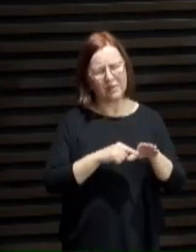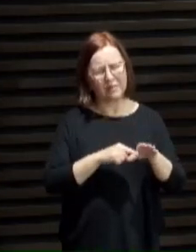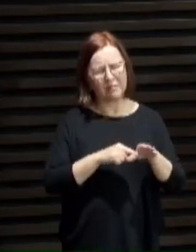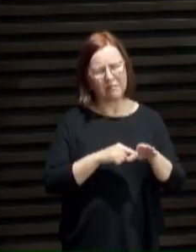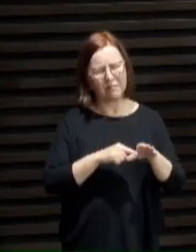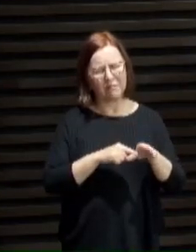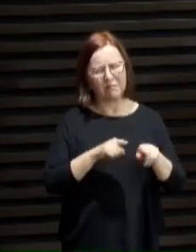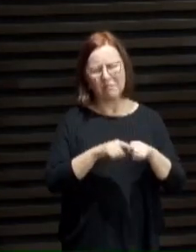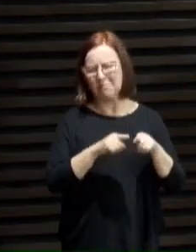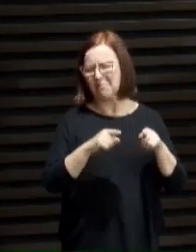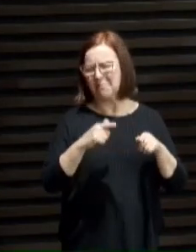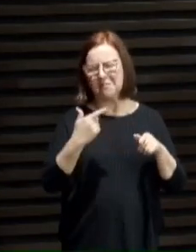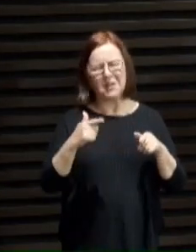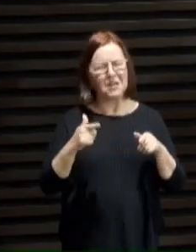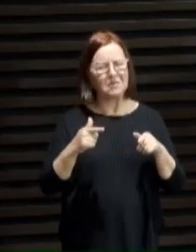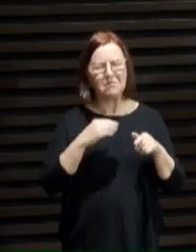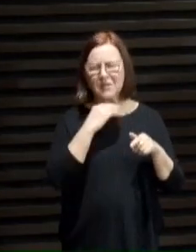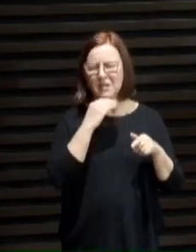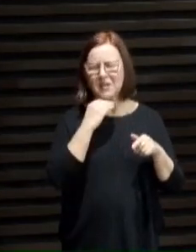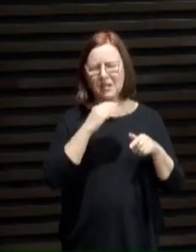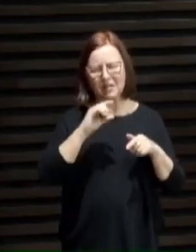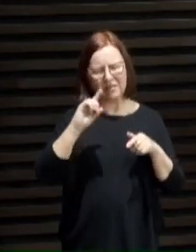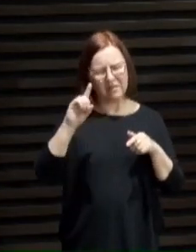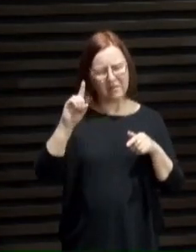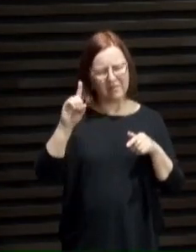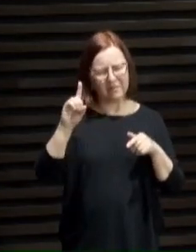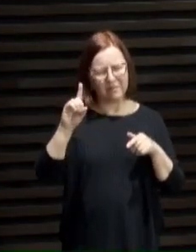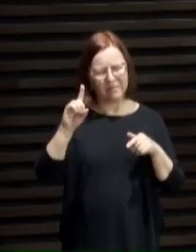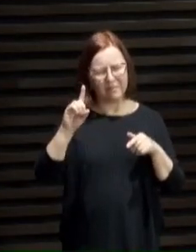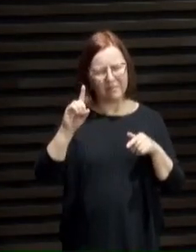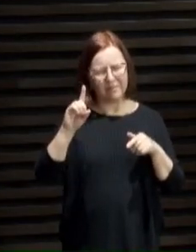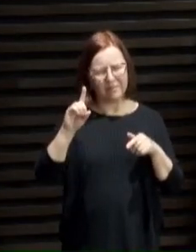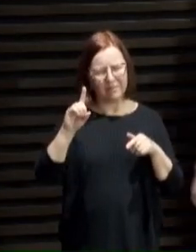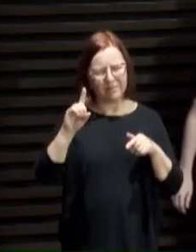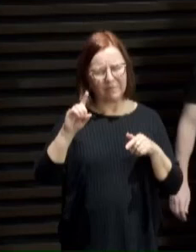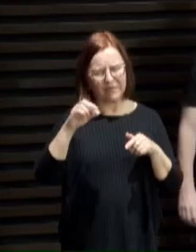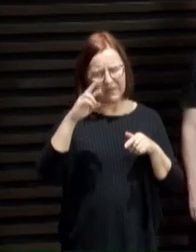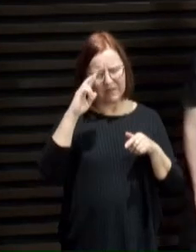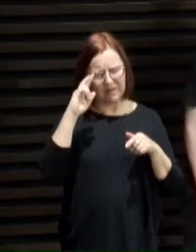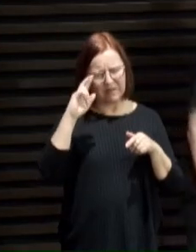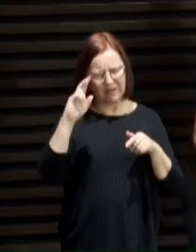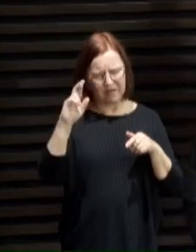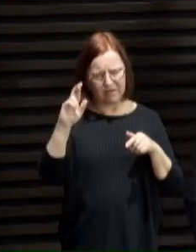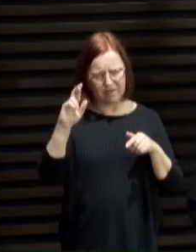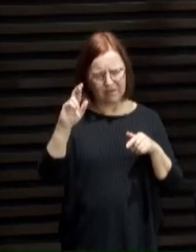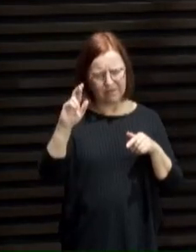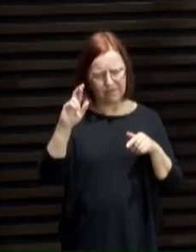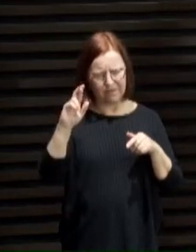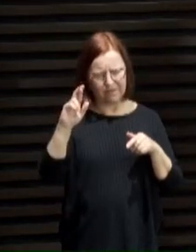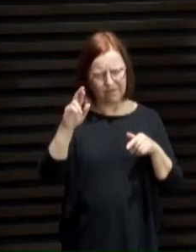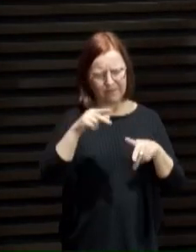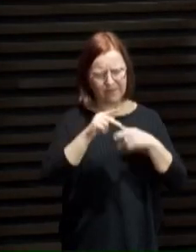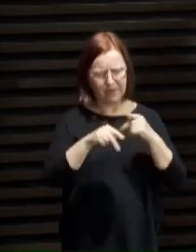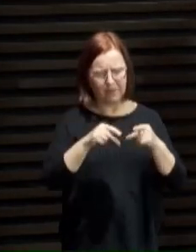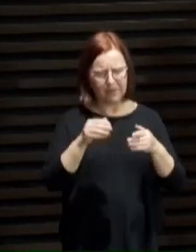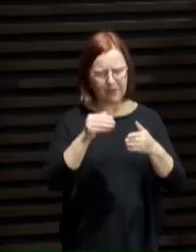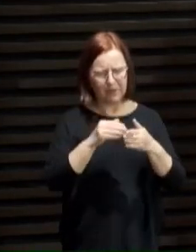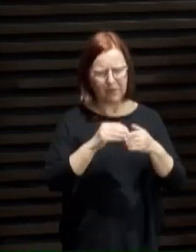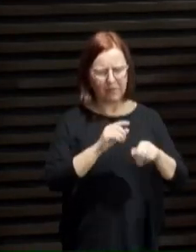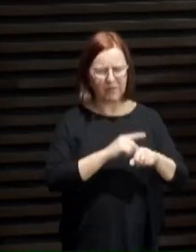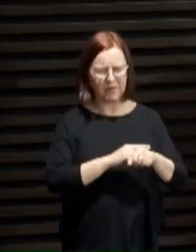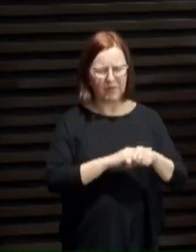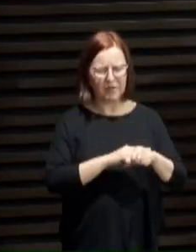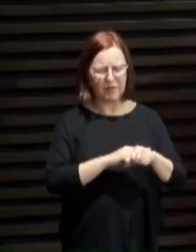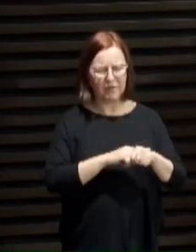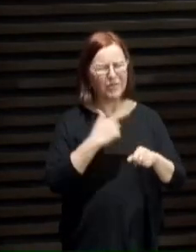pés. Ó Deus, Senhor daqueles que na última hora mantém ainda os seus